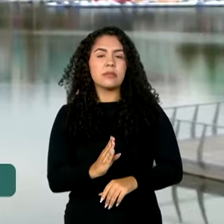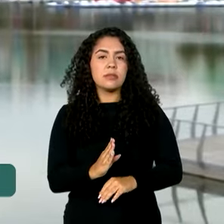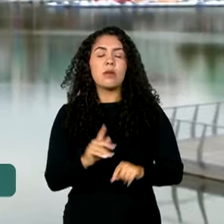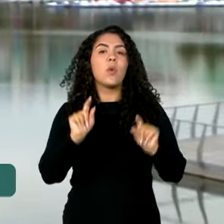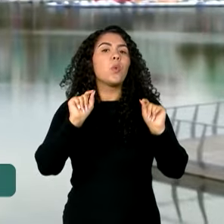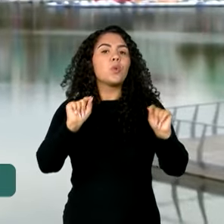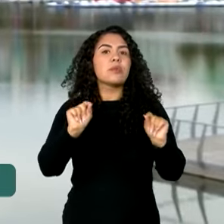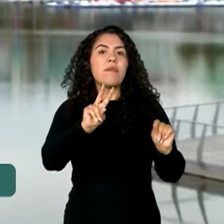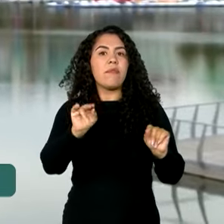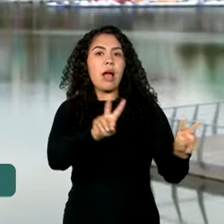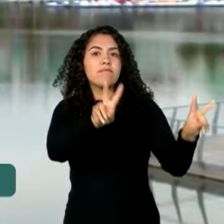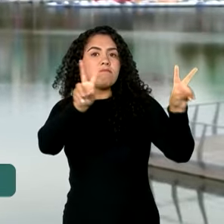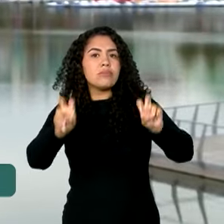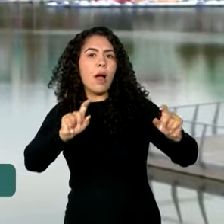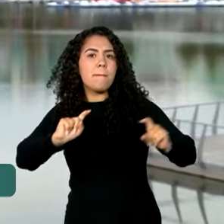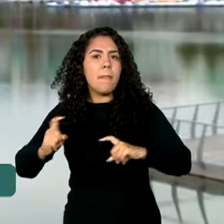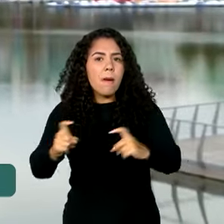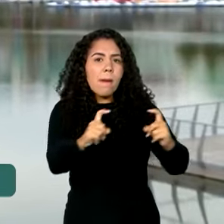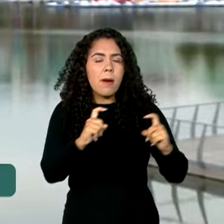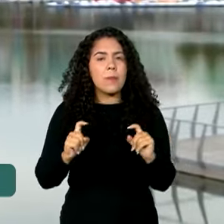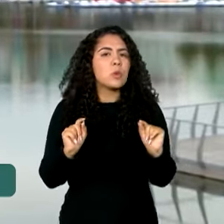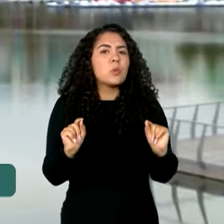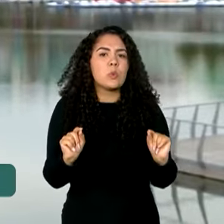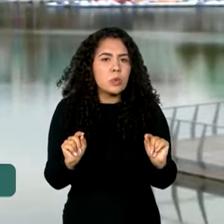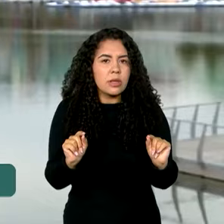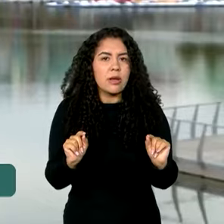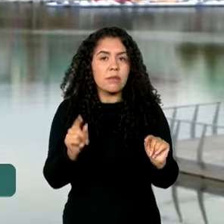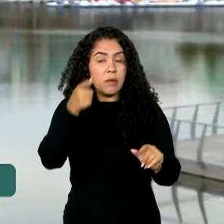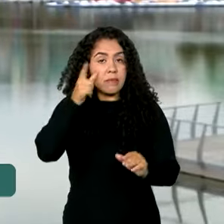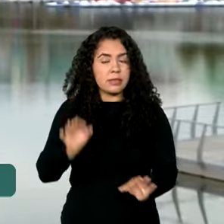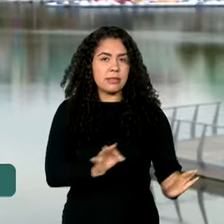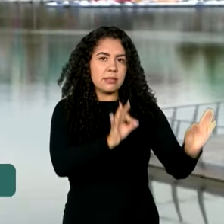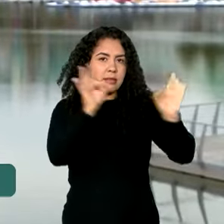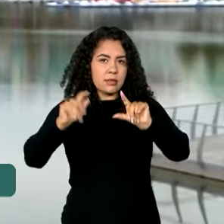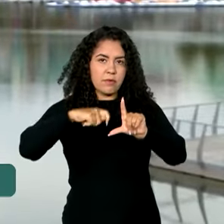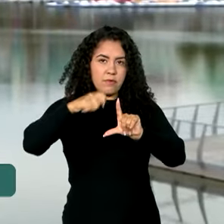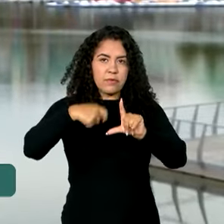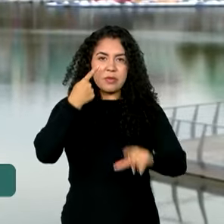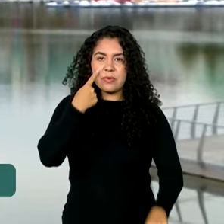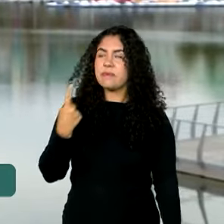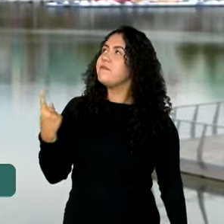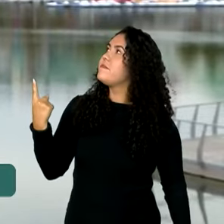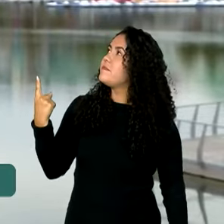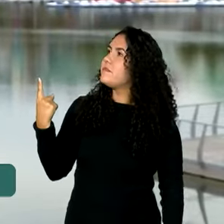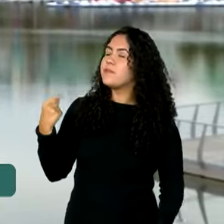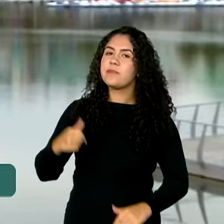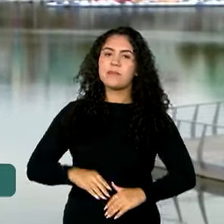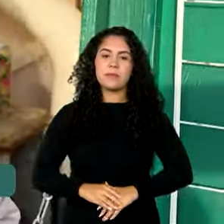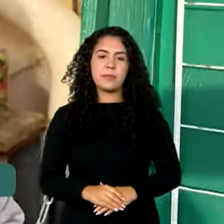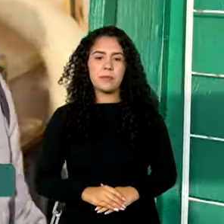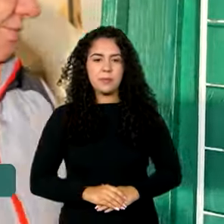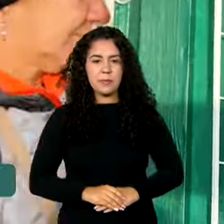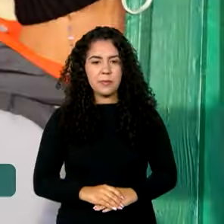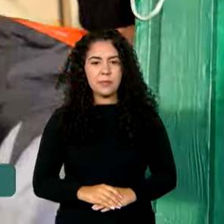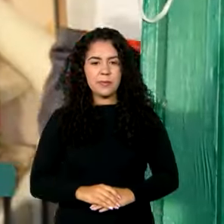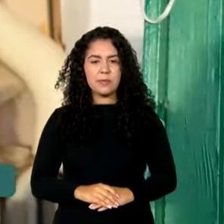em pauta nos debates deste ano? Entenda na reportagem especial que nós preparamos.